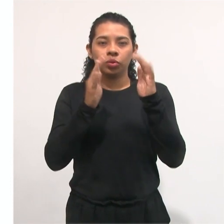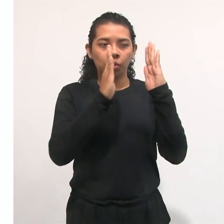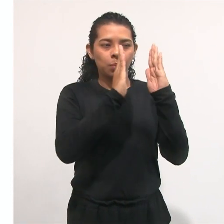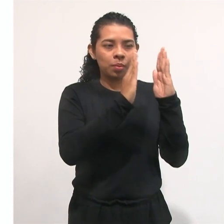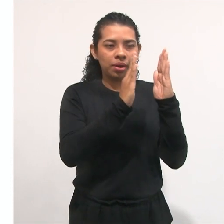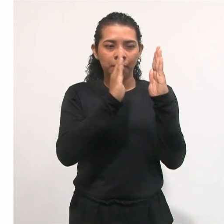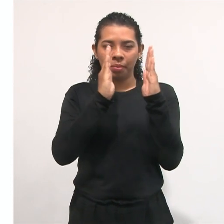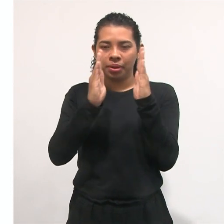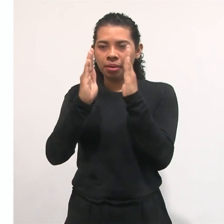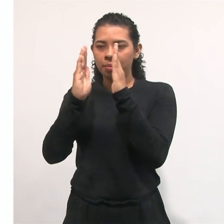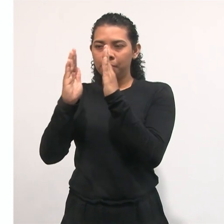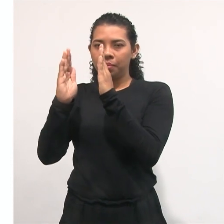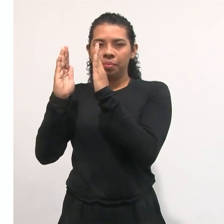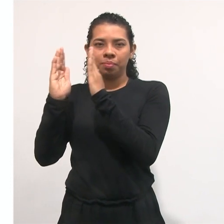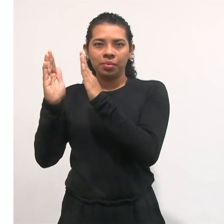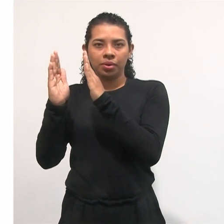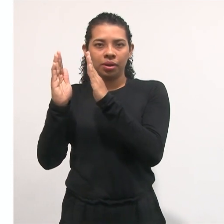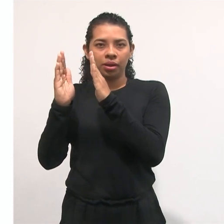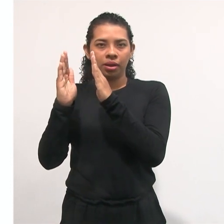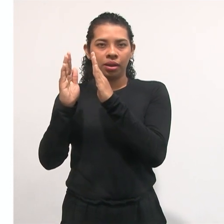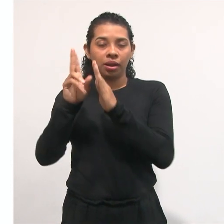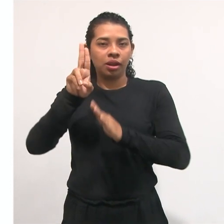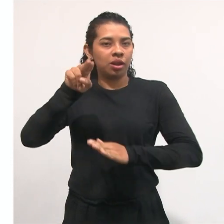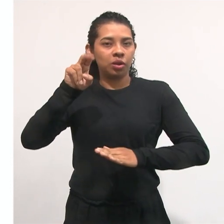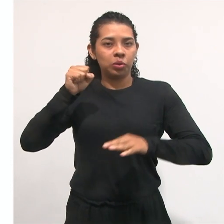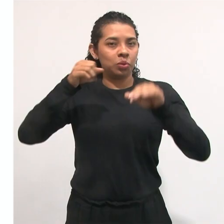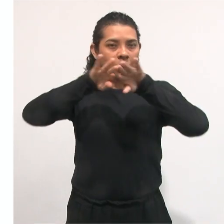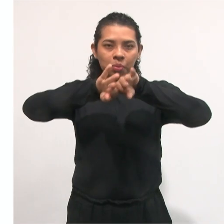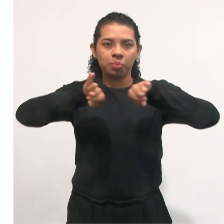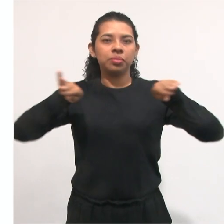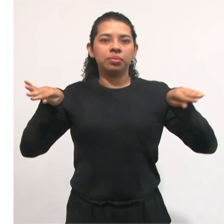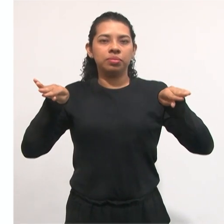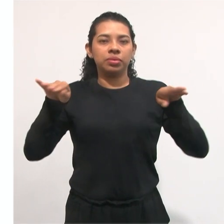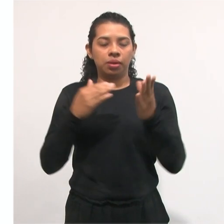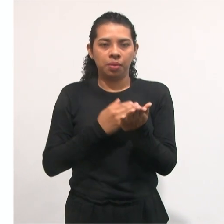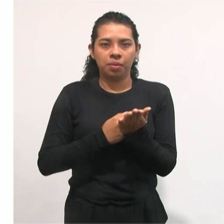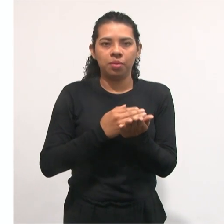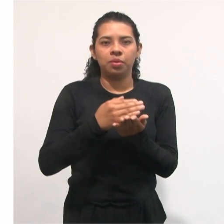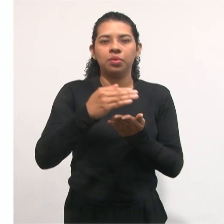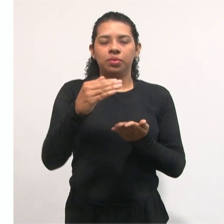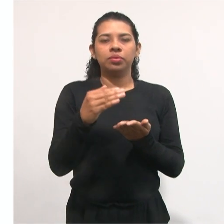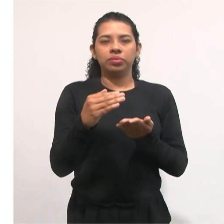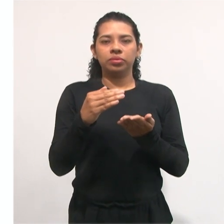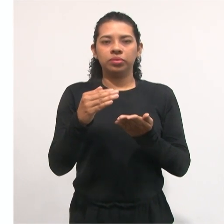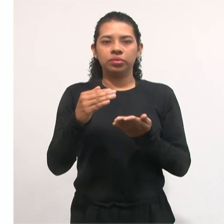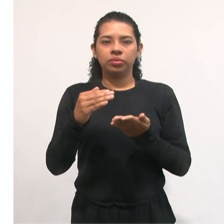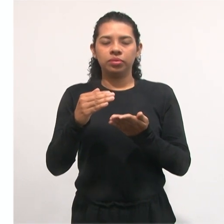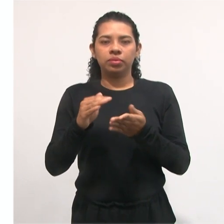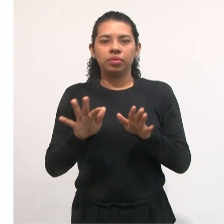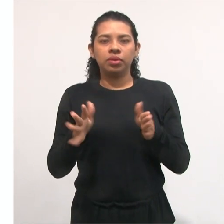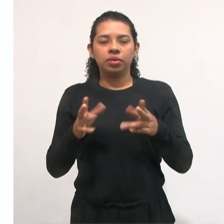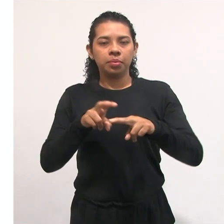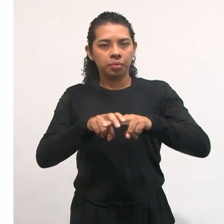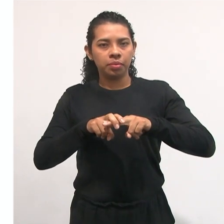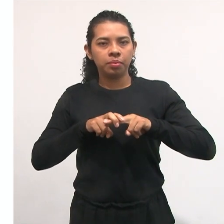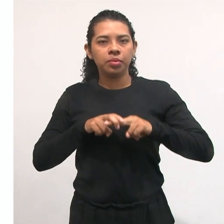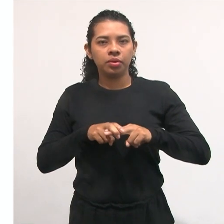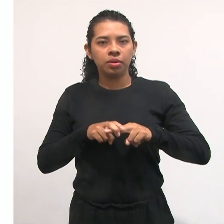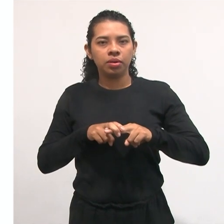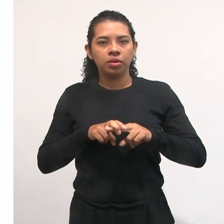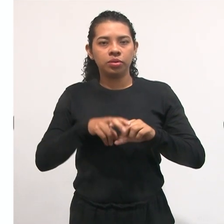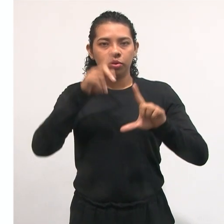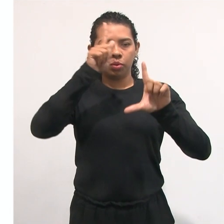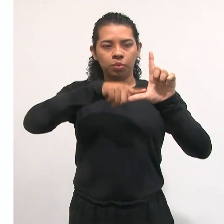eles não se separam, ok? Ele observa aqui, ó, é contínuo aqui, entre o 18, 21,